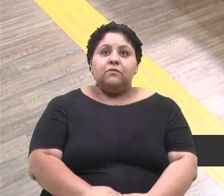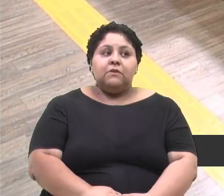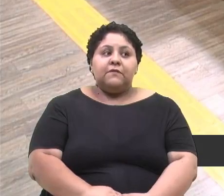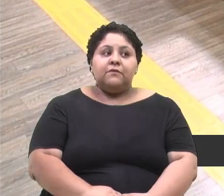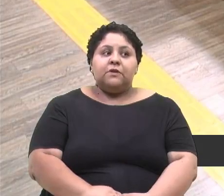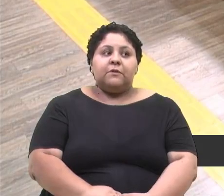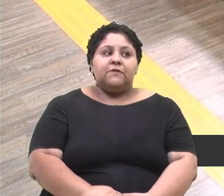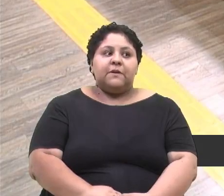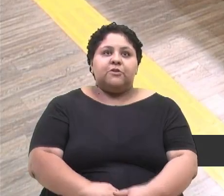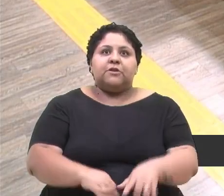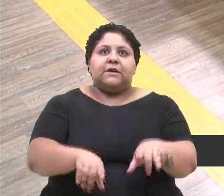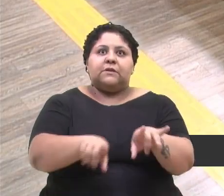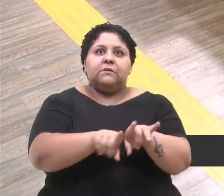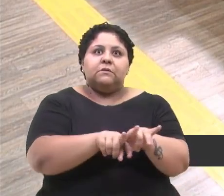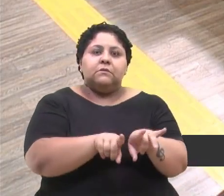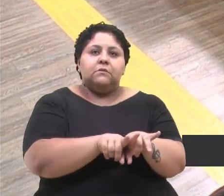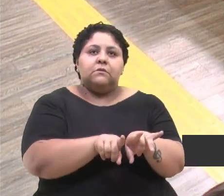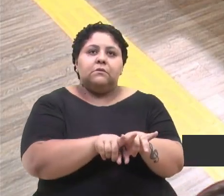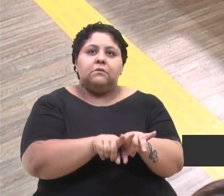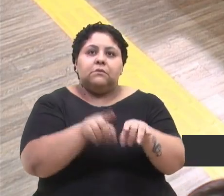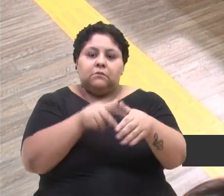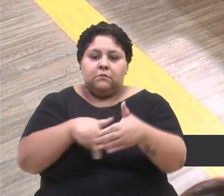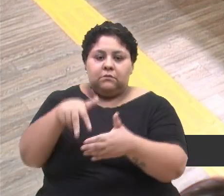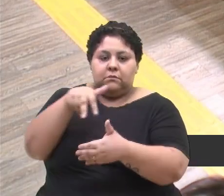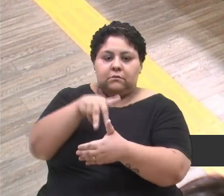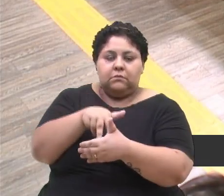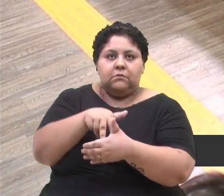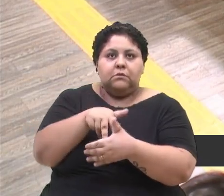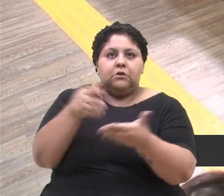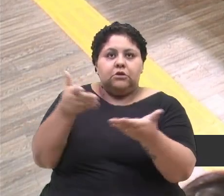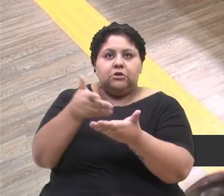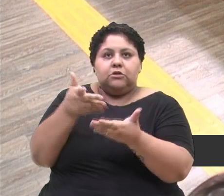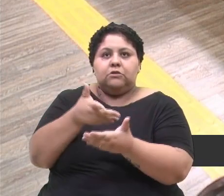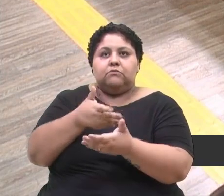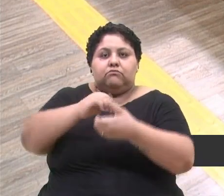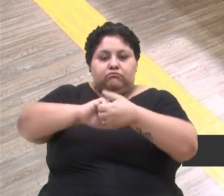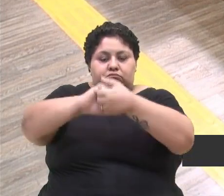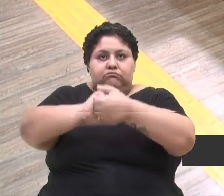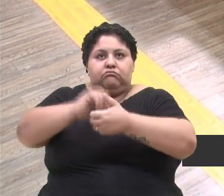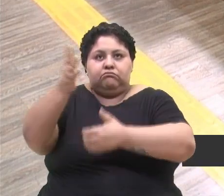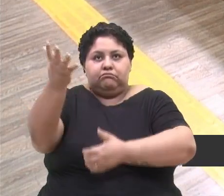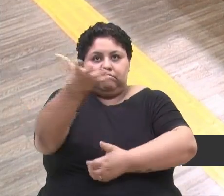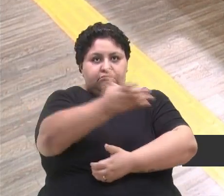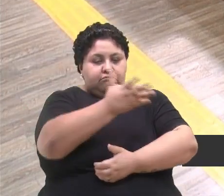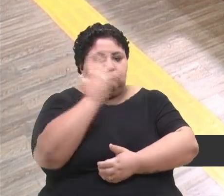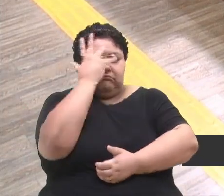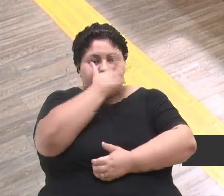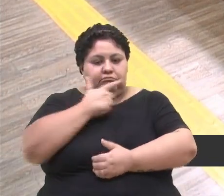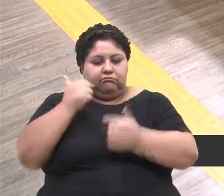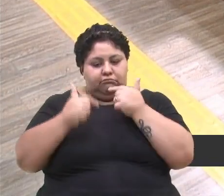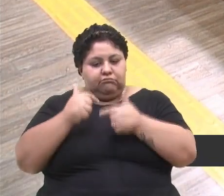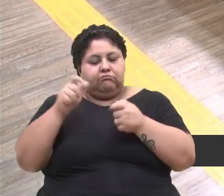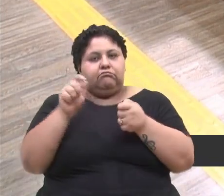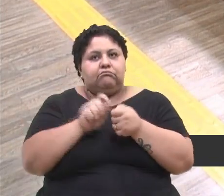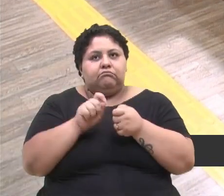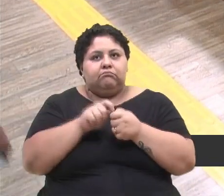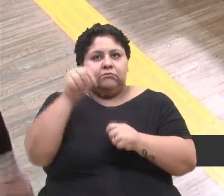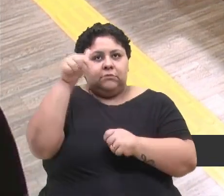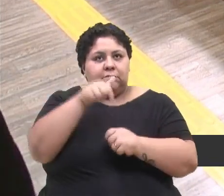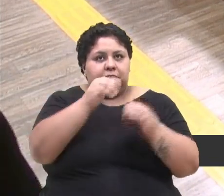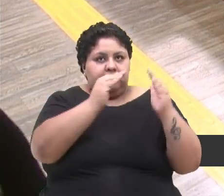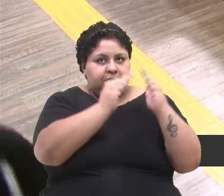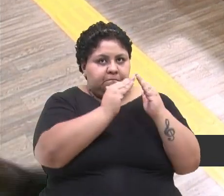Presidente Bressan, se me permite, faço da tribuna e já cumprimento o senhor pelo belo trabalho conduzido aqui na